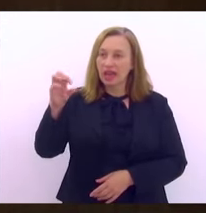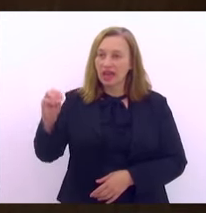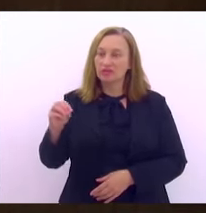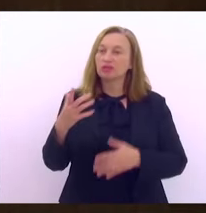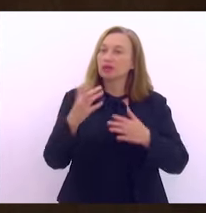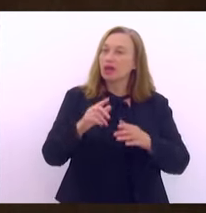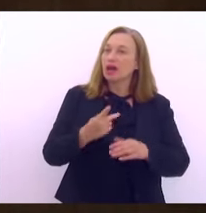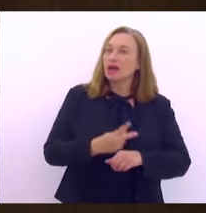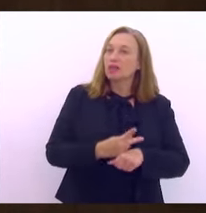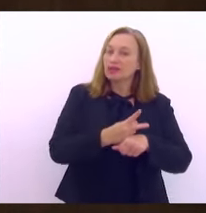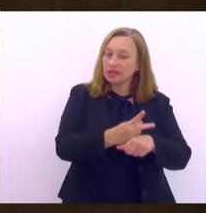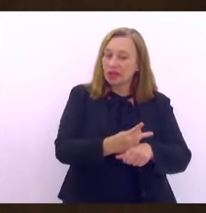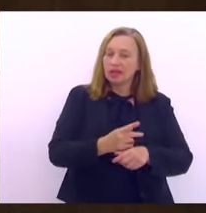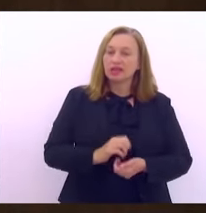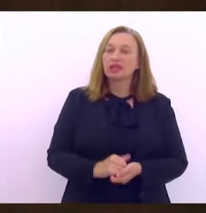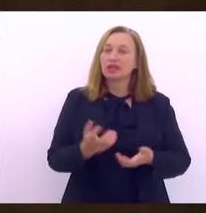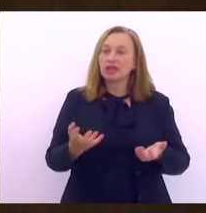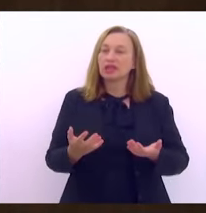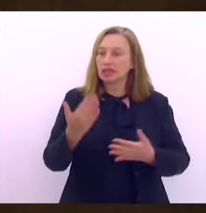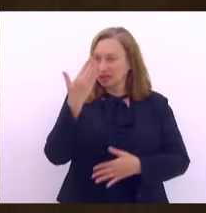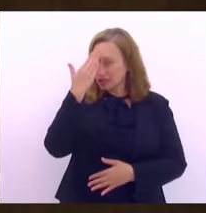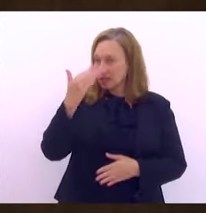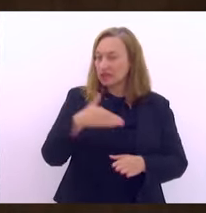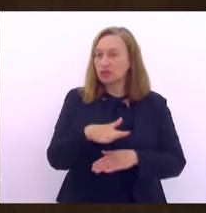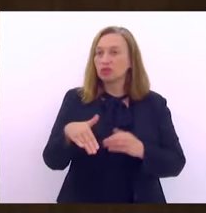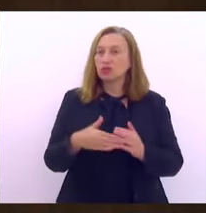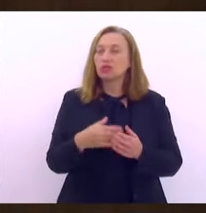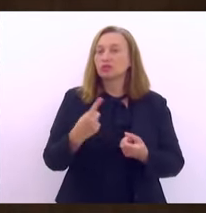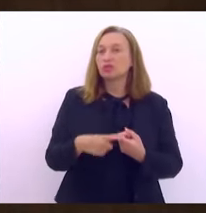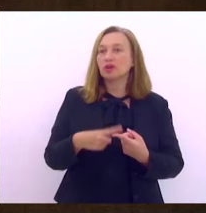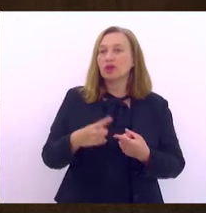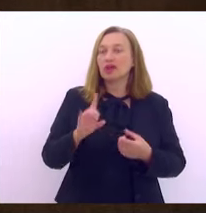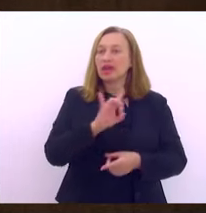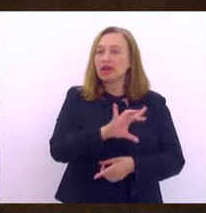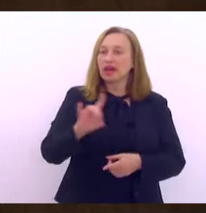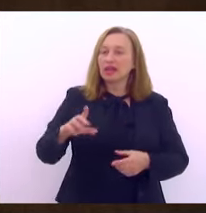medalha Sepúlveda. E queria muito agradecer a todos, porque cada